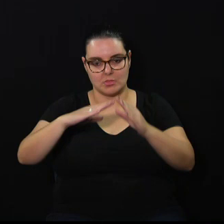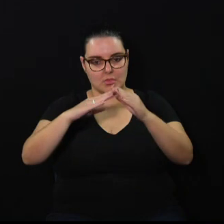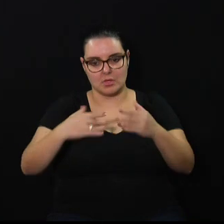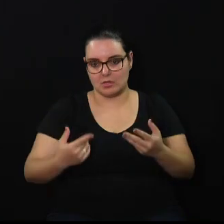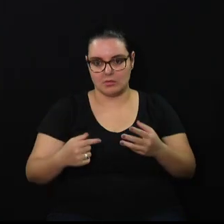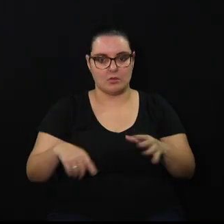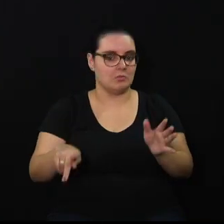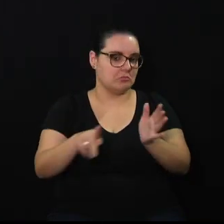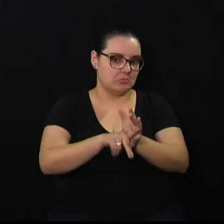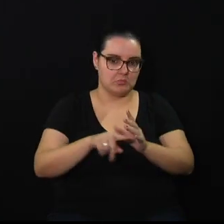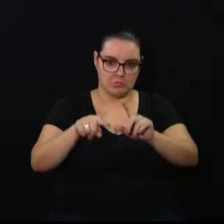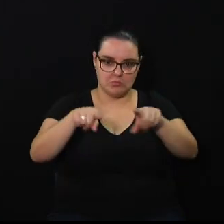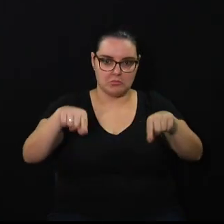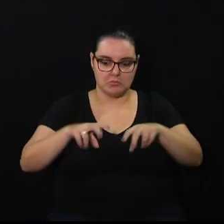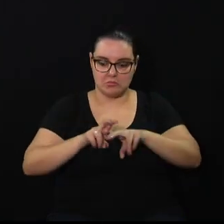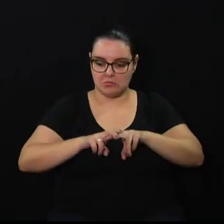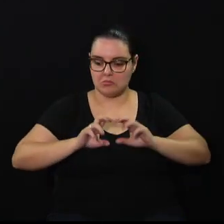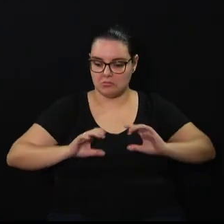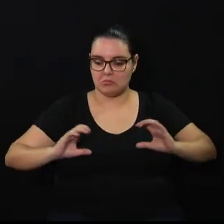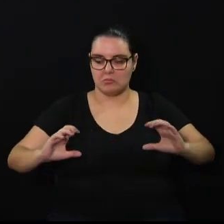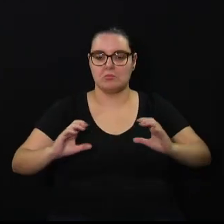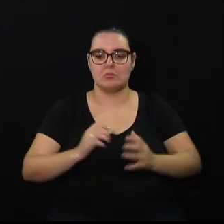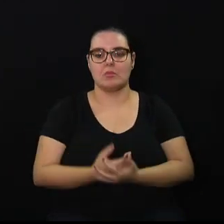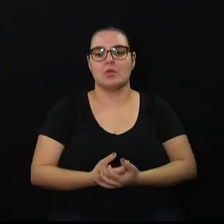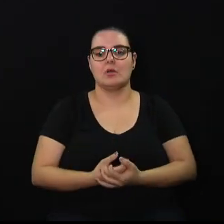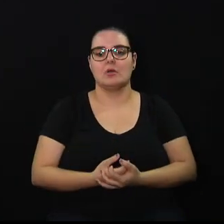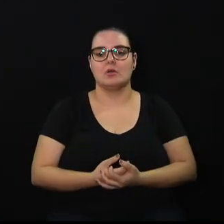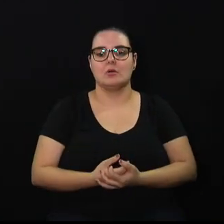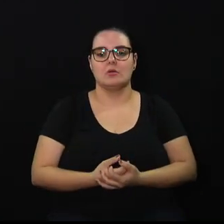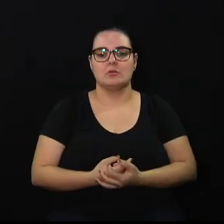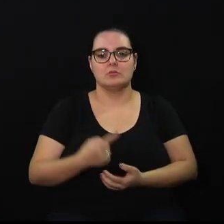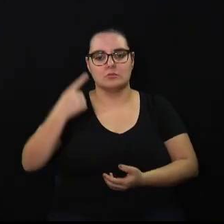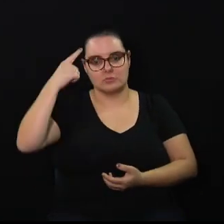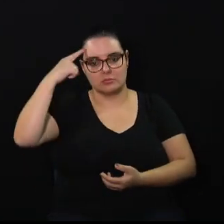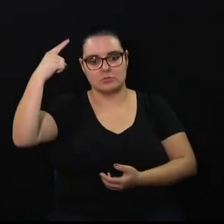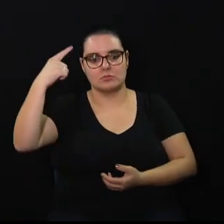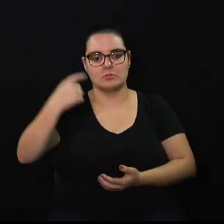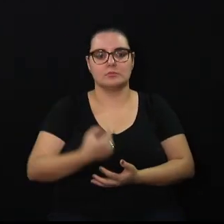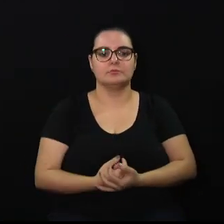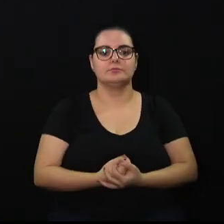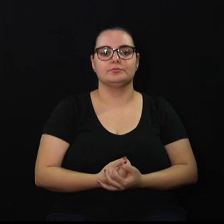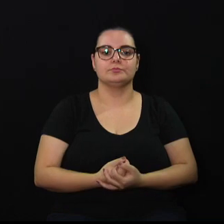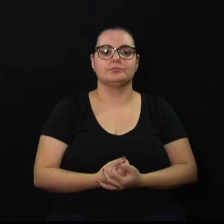fala de casa é soltar a imaginação tá